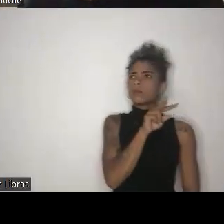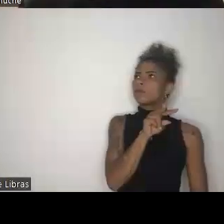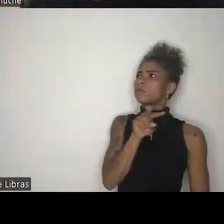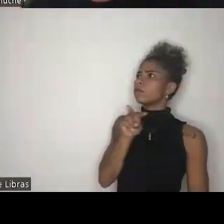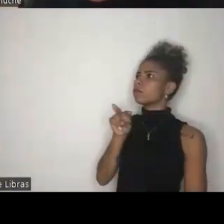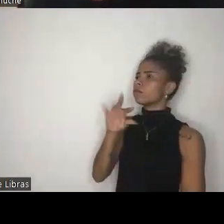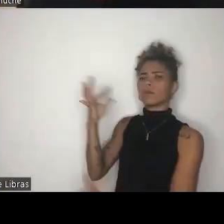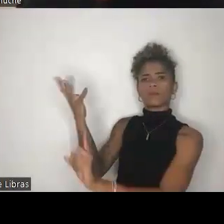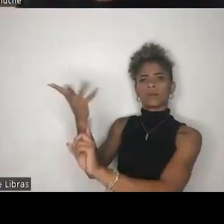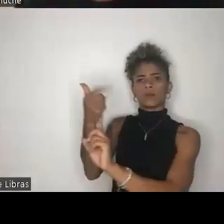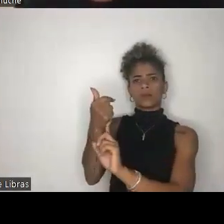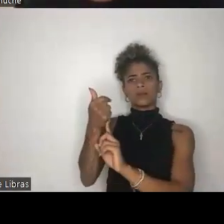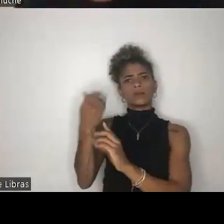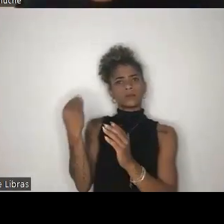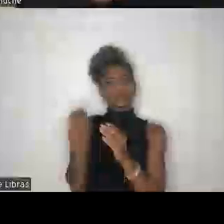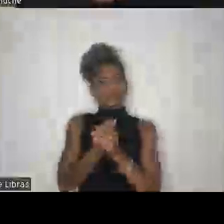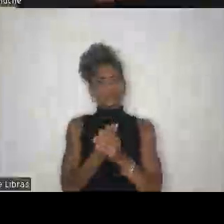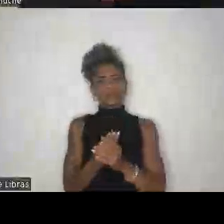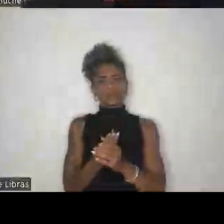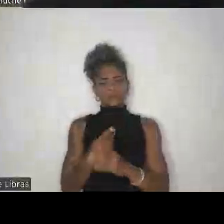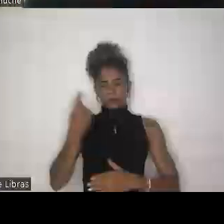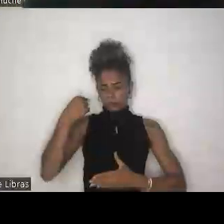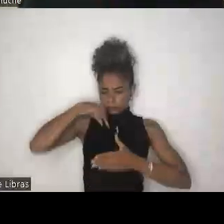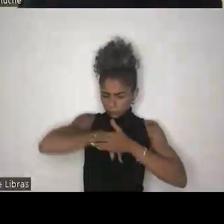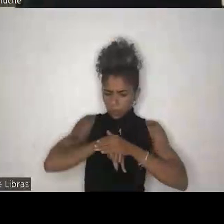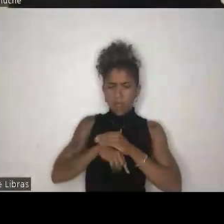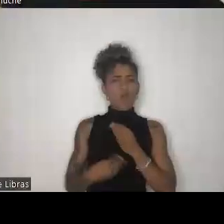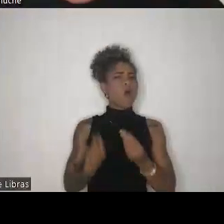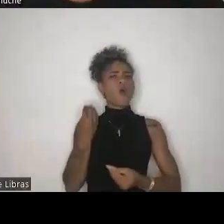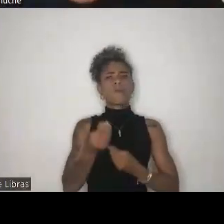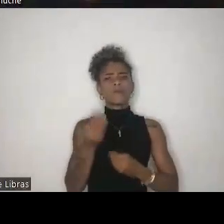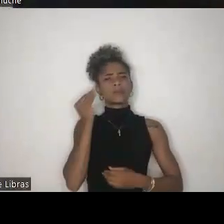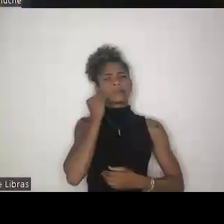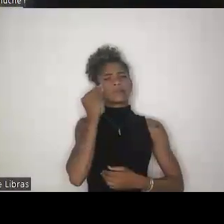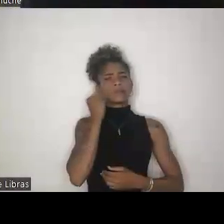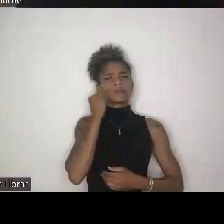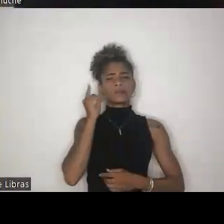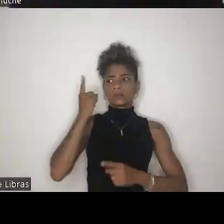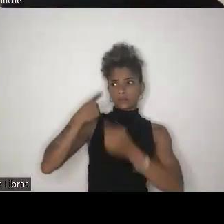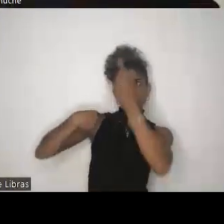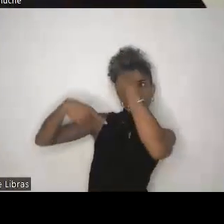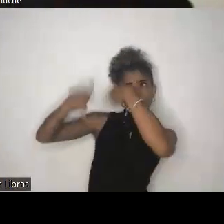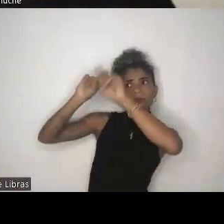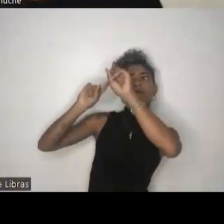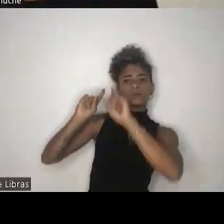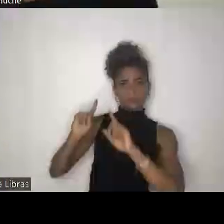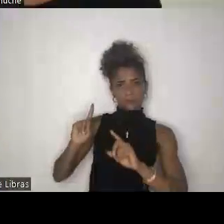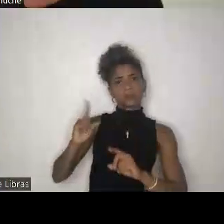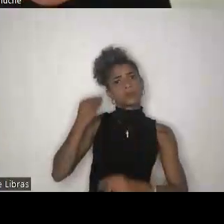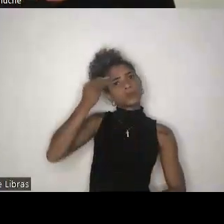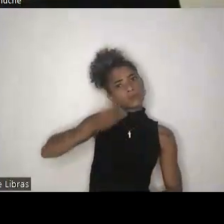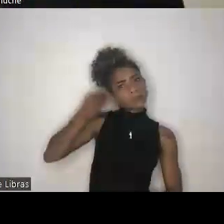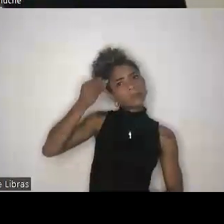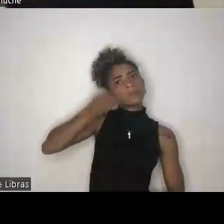delas elas vão se vão dizer buscar uma certa evolução até dentro dessa experiência né